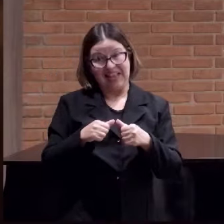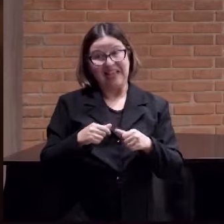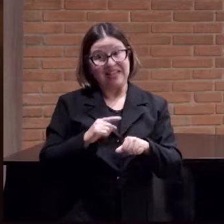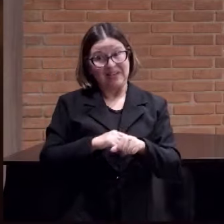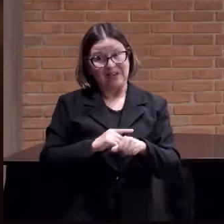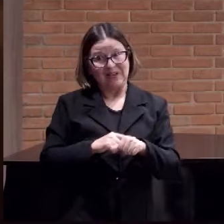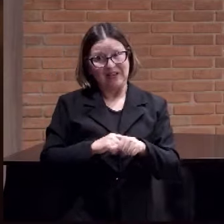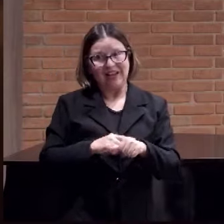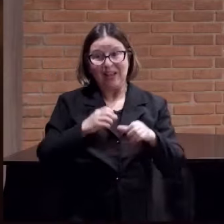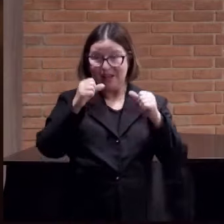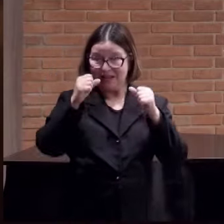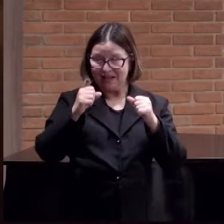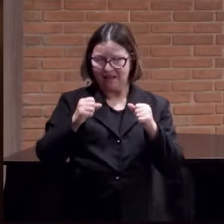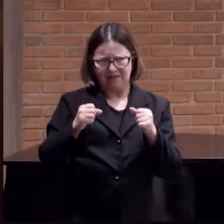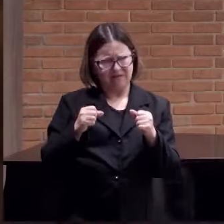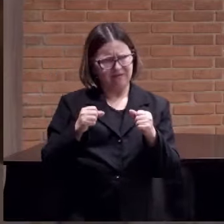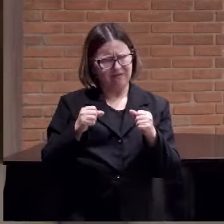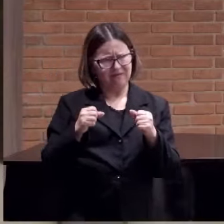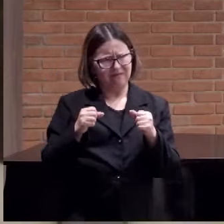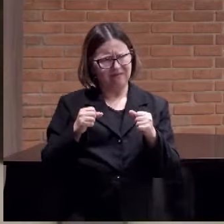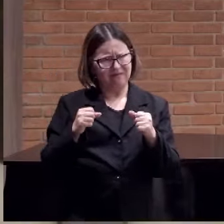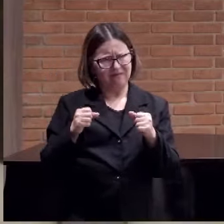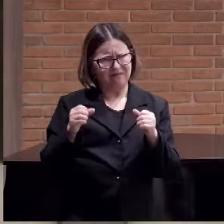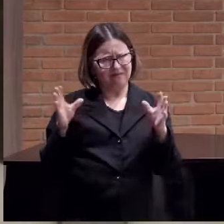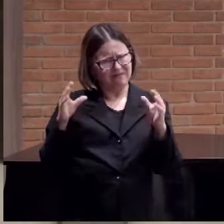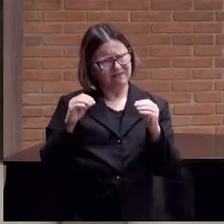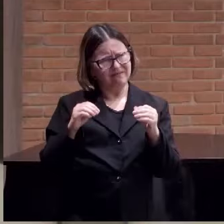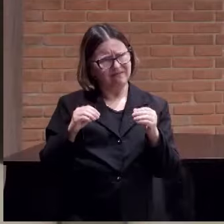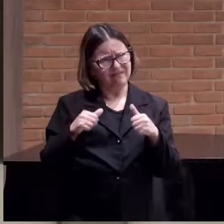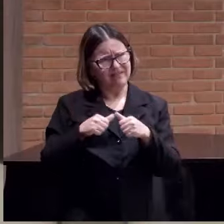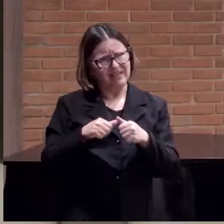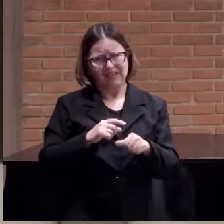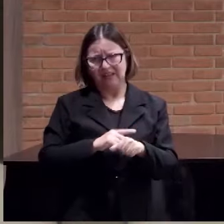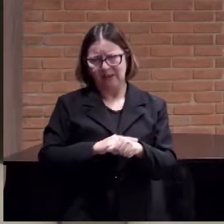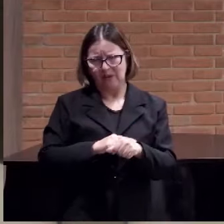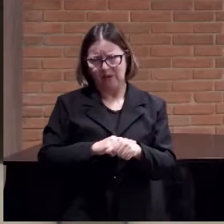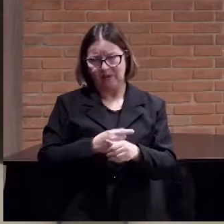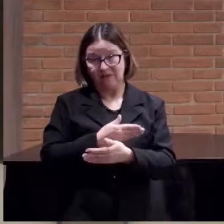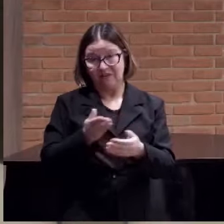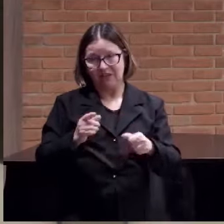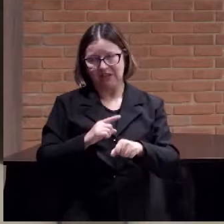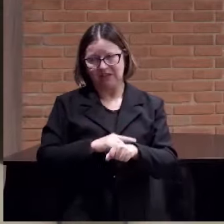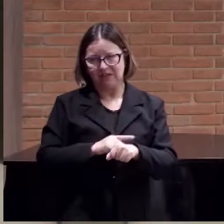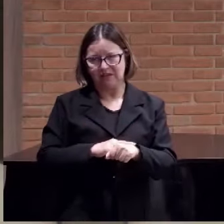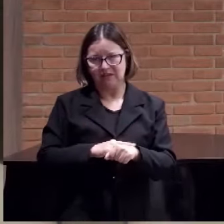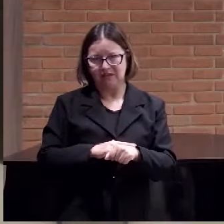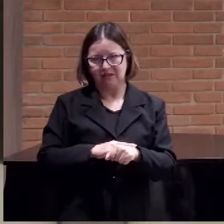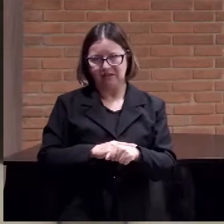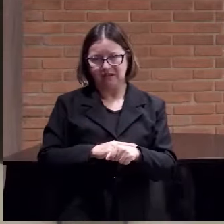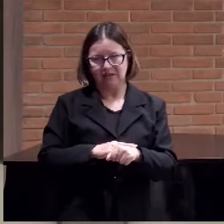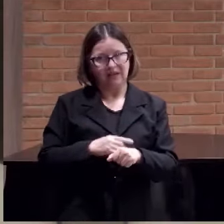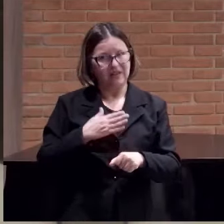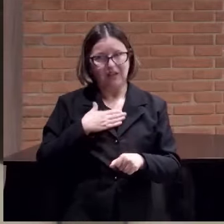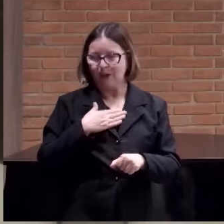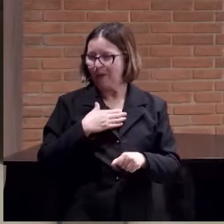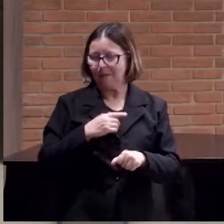e o poder das trevas. Esta, porém, é a vossa hora. Não é a minha